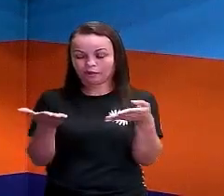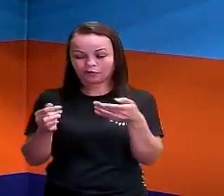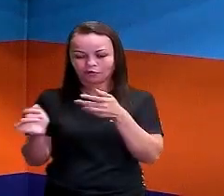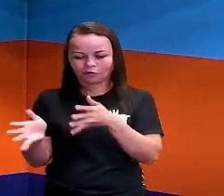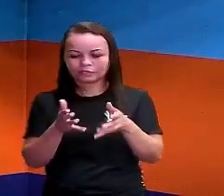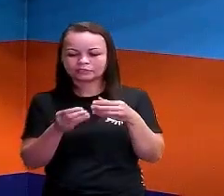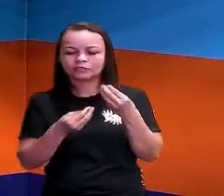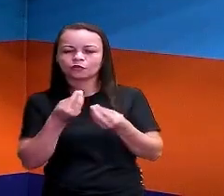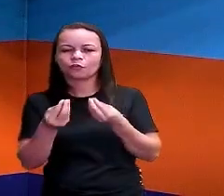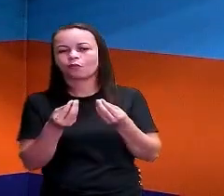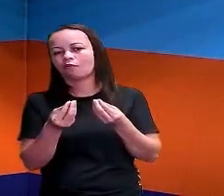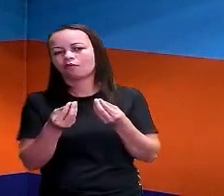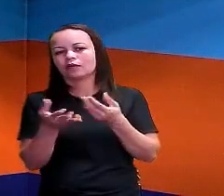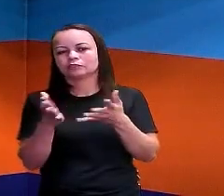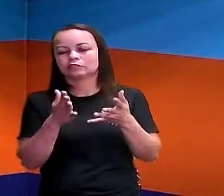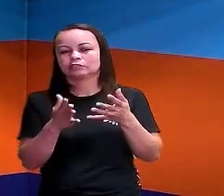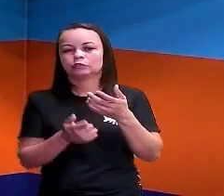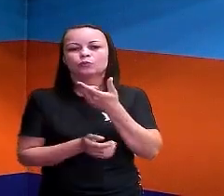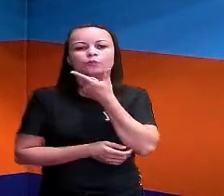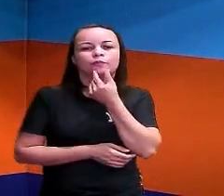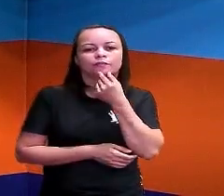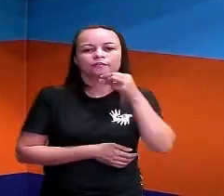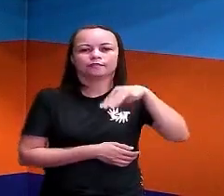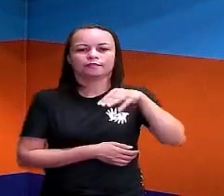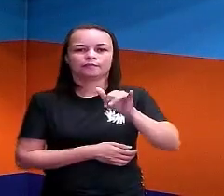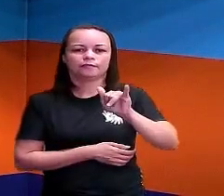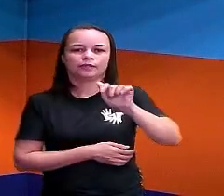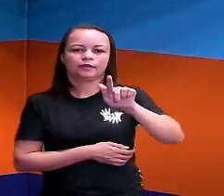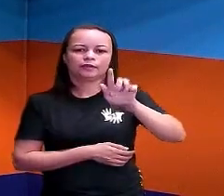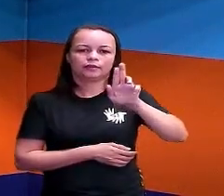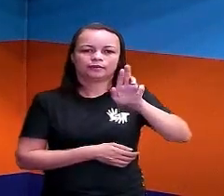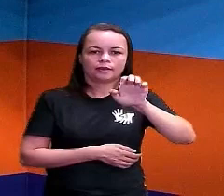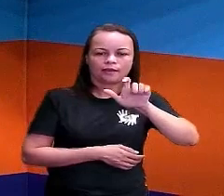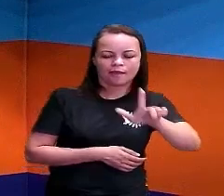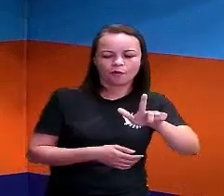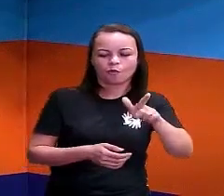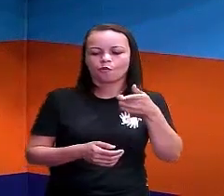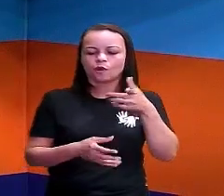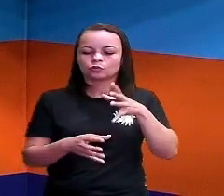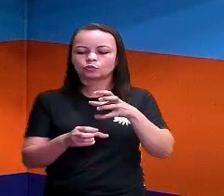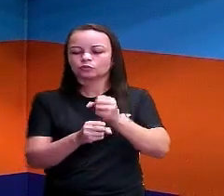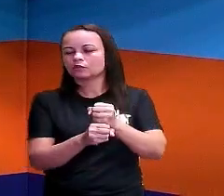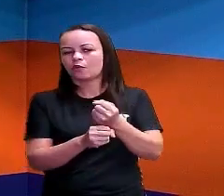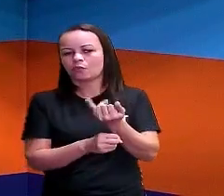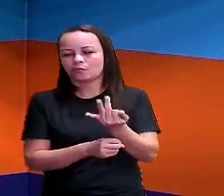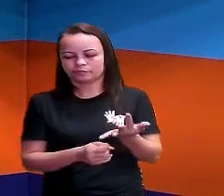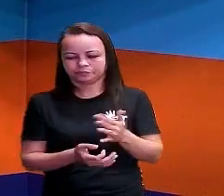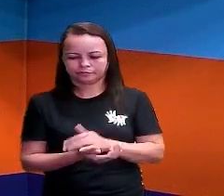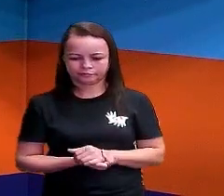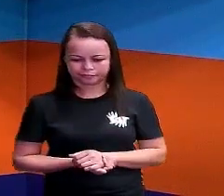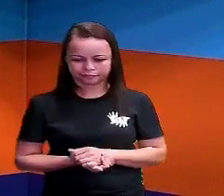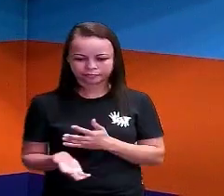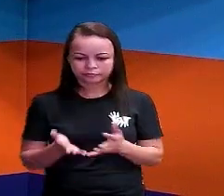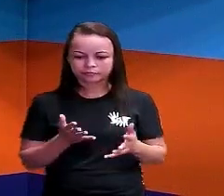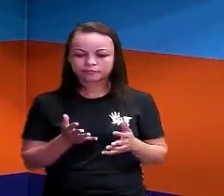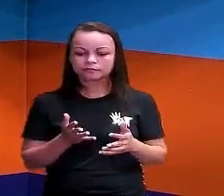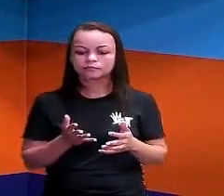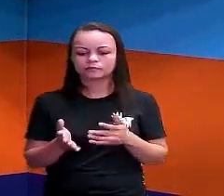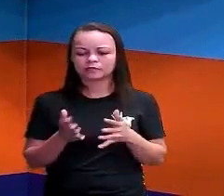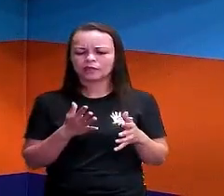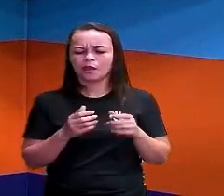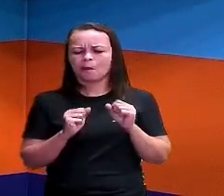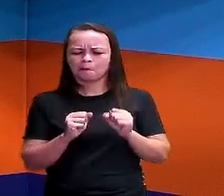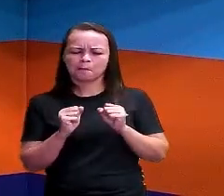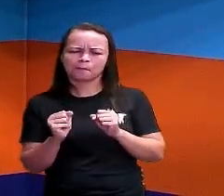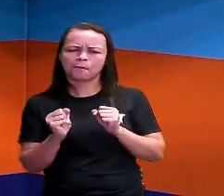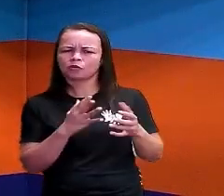foi de Miguel, né? Quanto ele teve no total. Ah, professora, mas eu posso fazer 3.680